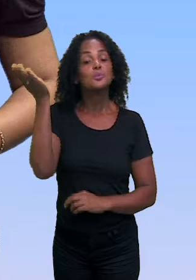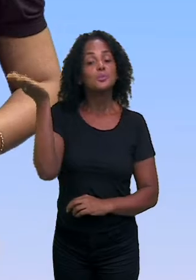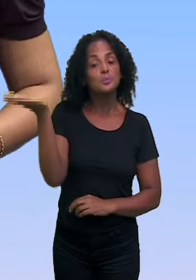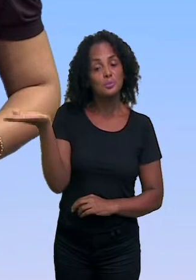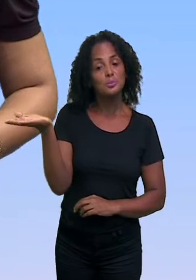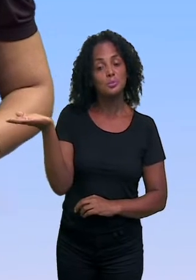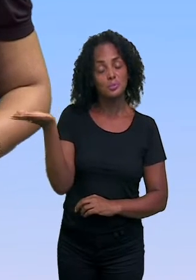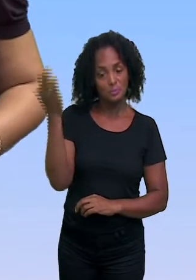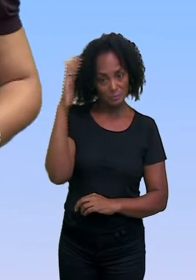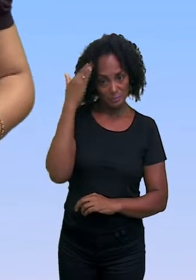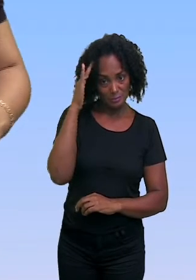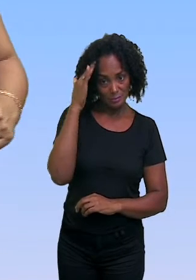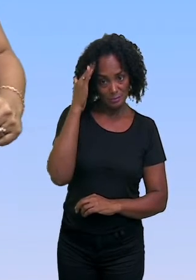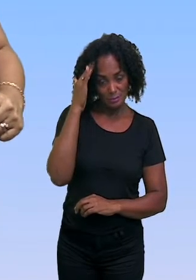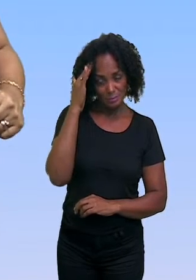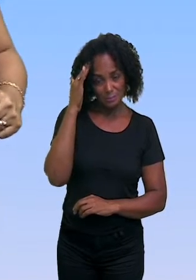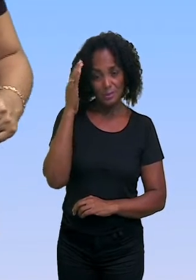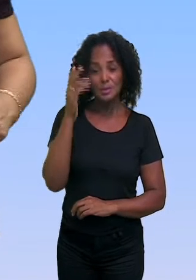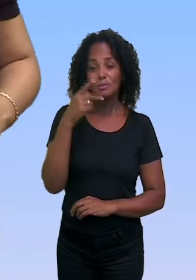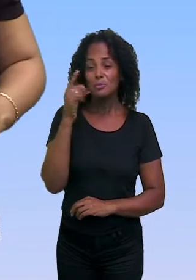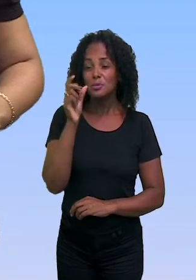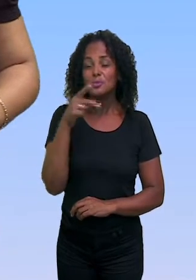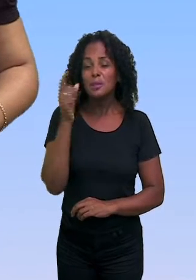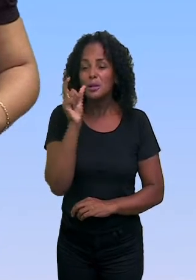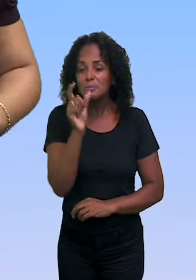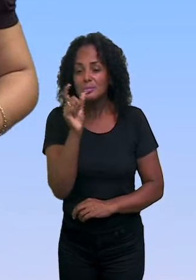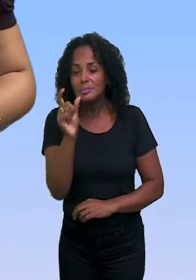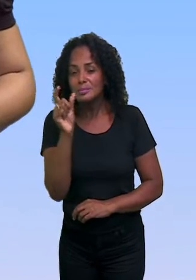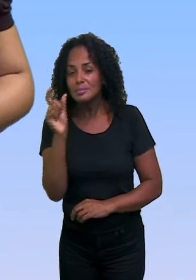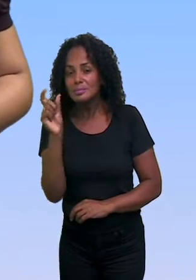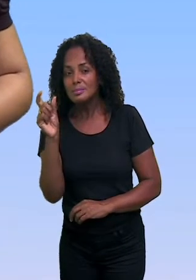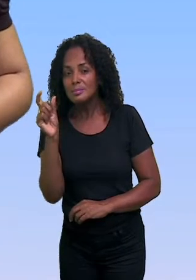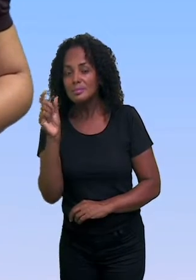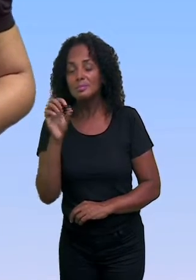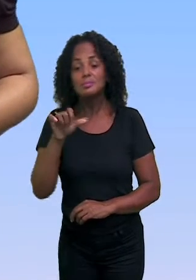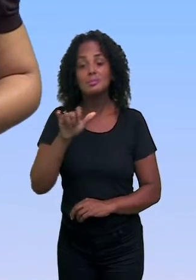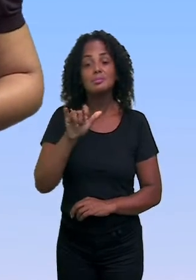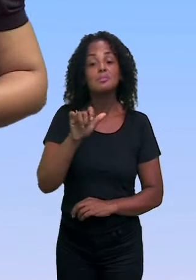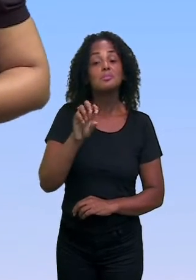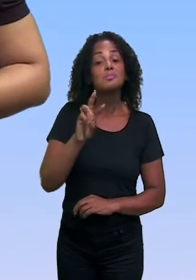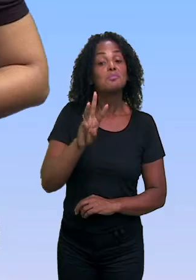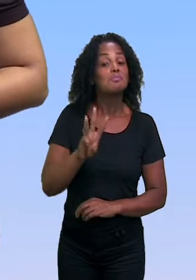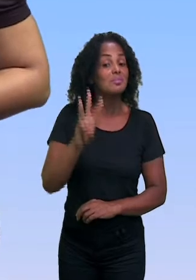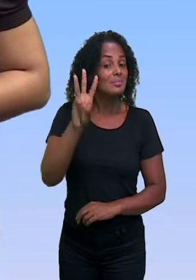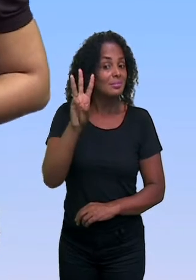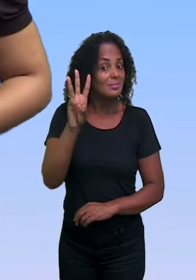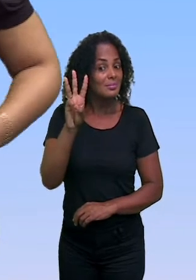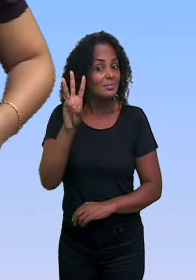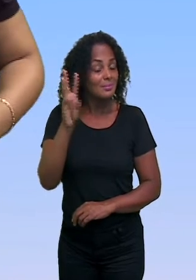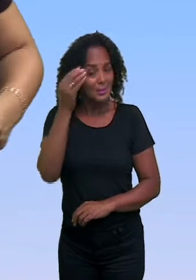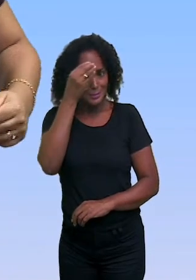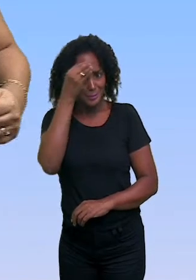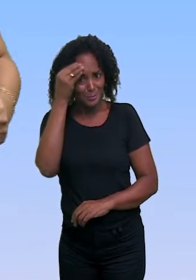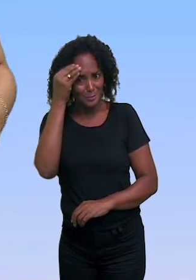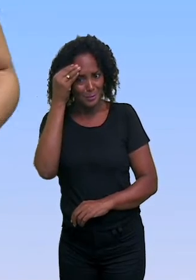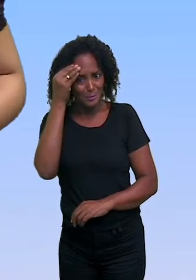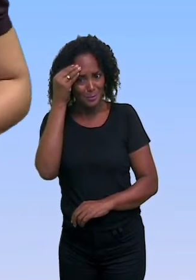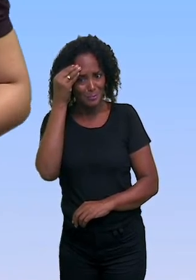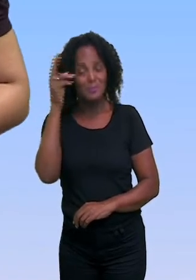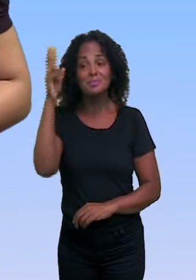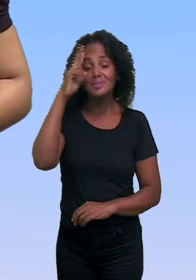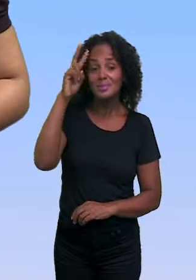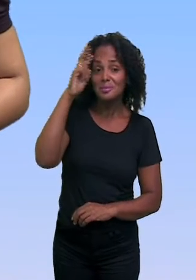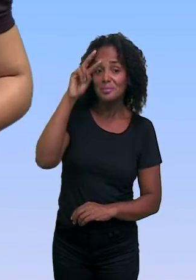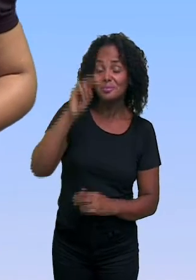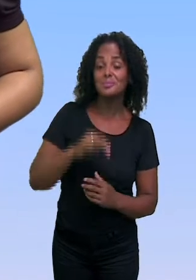o era bom soletrar isso aí a primeira letra é o w já esqueceram Então vamos